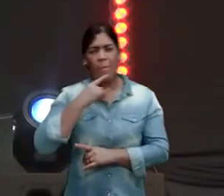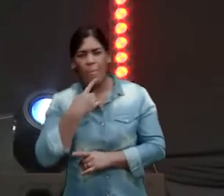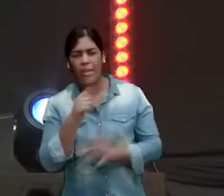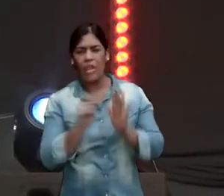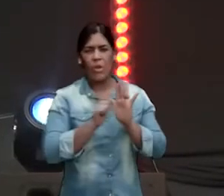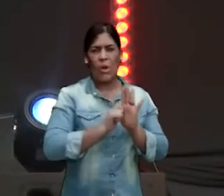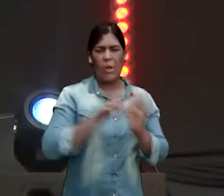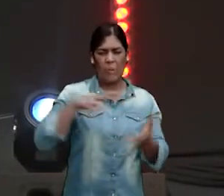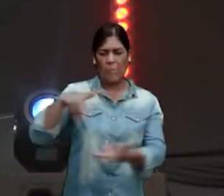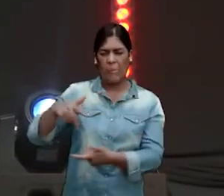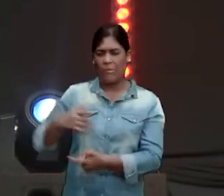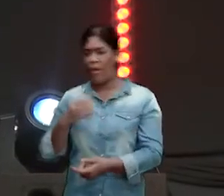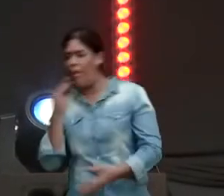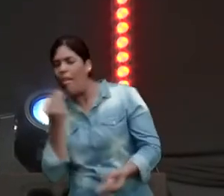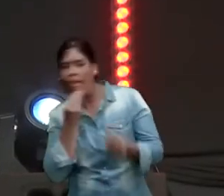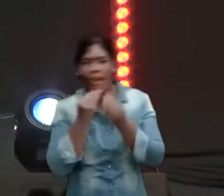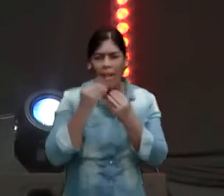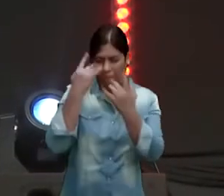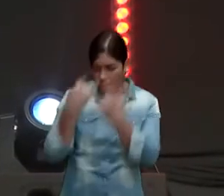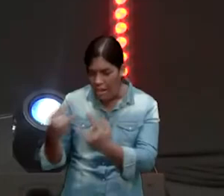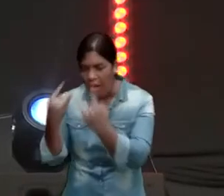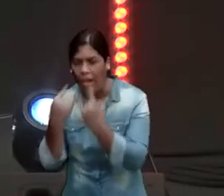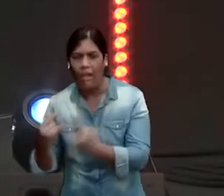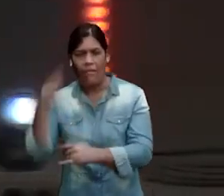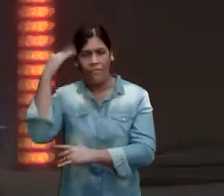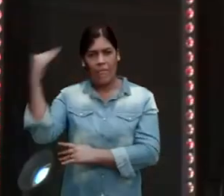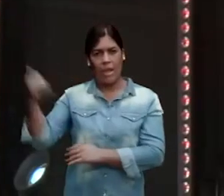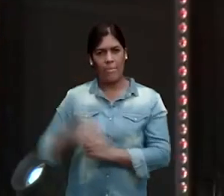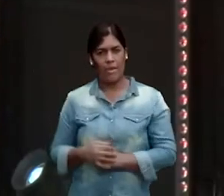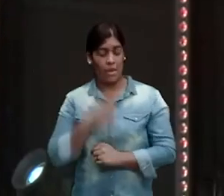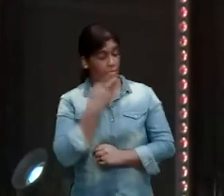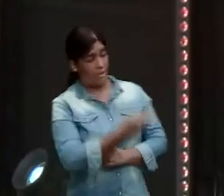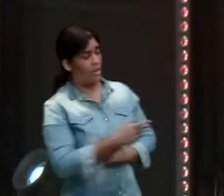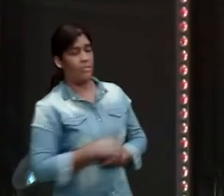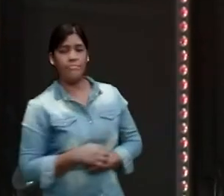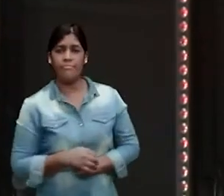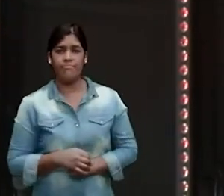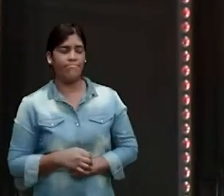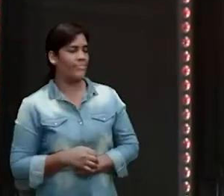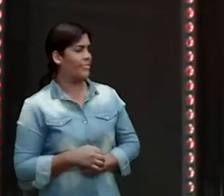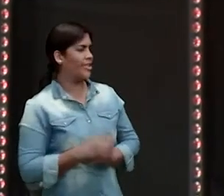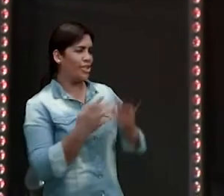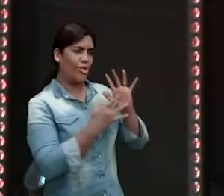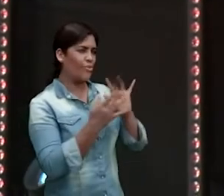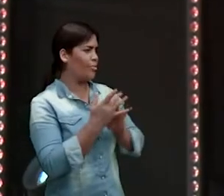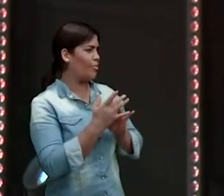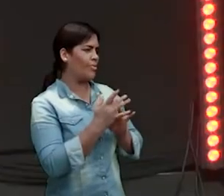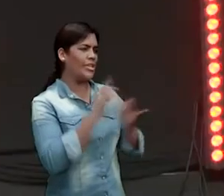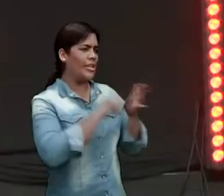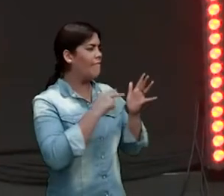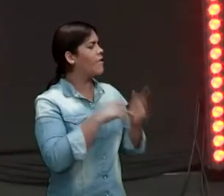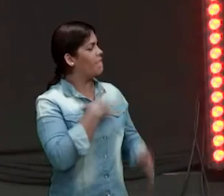louco a sua disposição com fama sua disposição de história e ele só pode ser o filho de